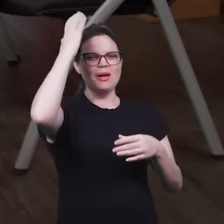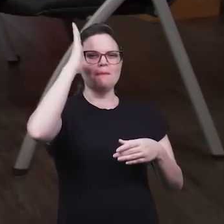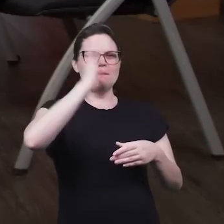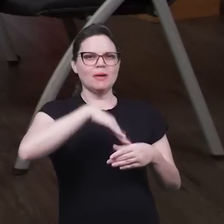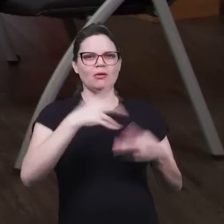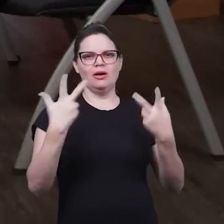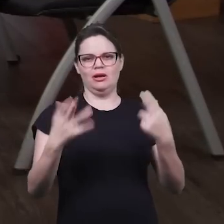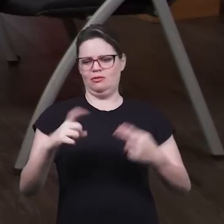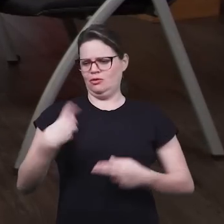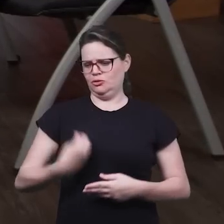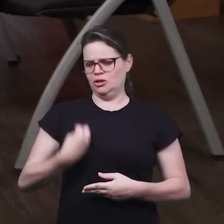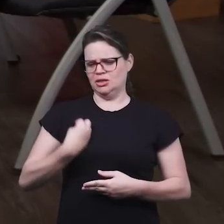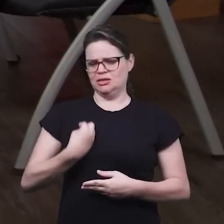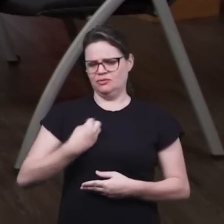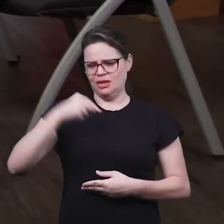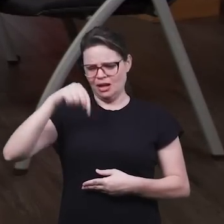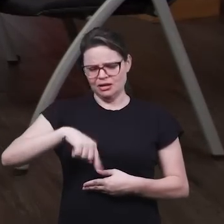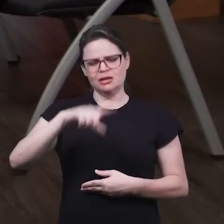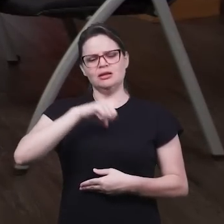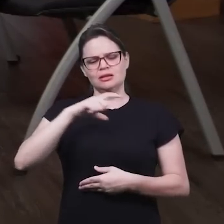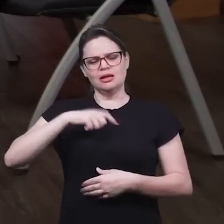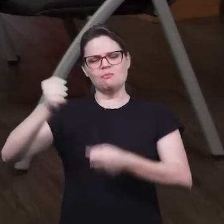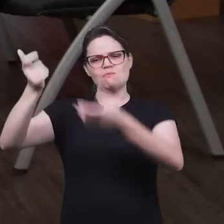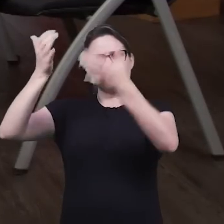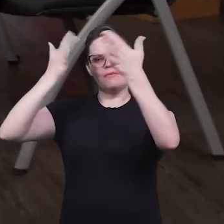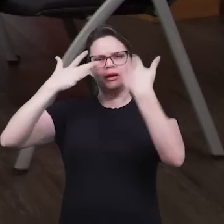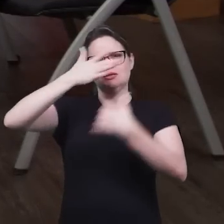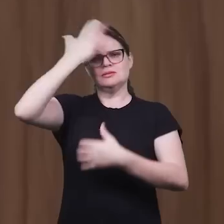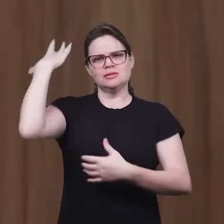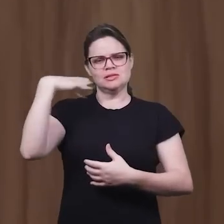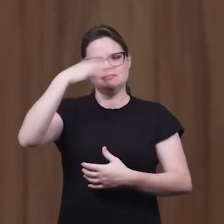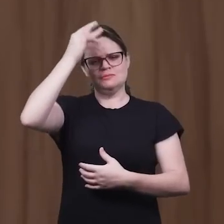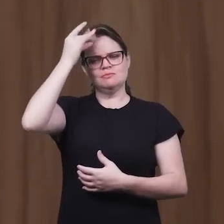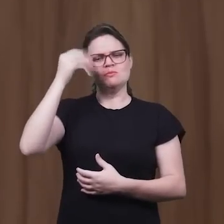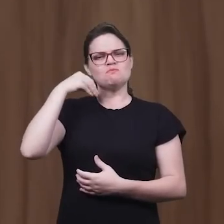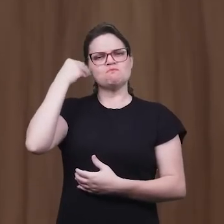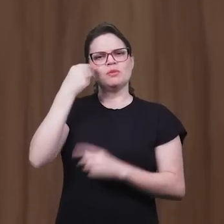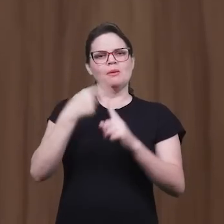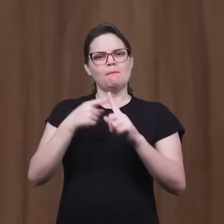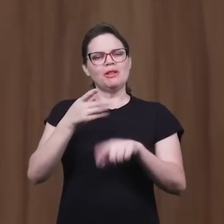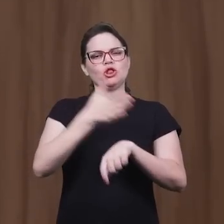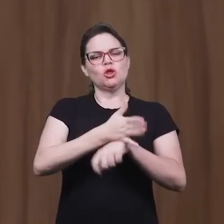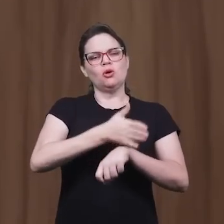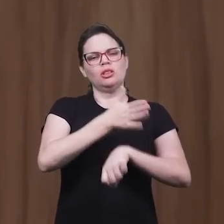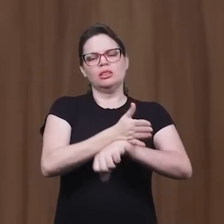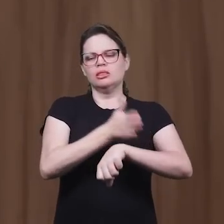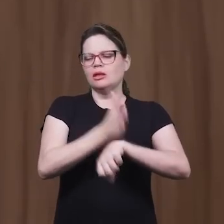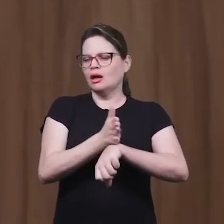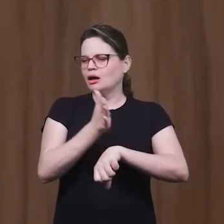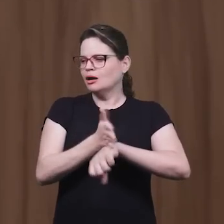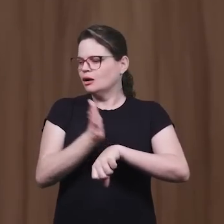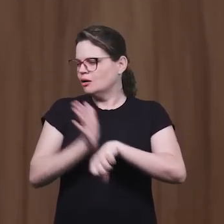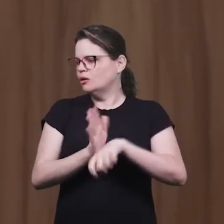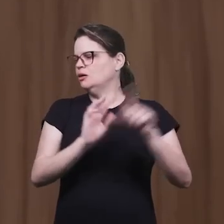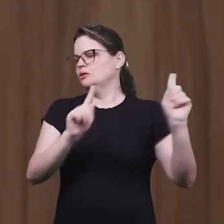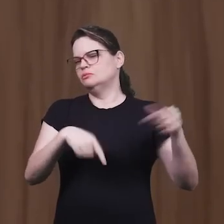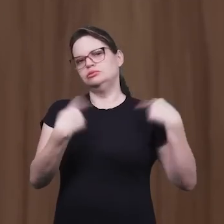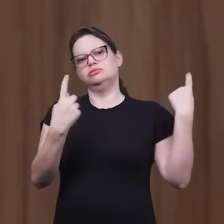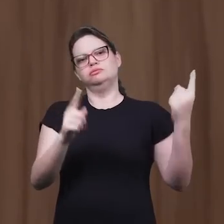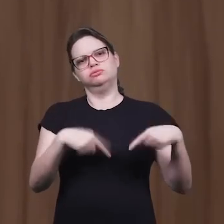o tempo inteiro. Por isso é necessário uma experiência profunda com Deus, e aqui na figura de